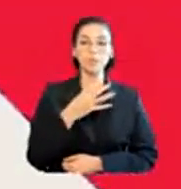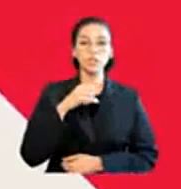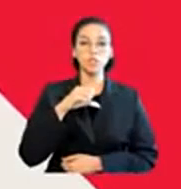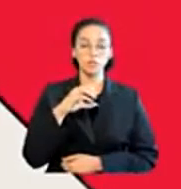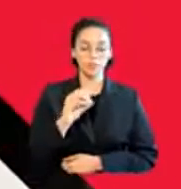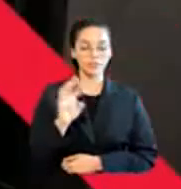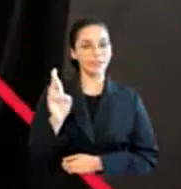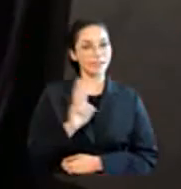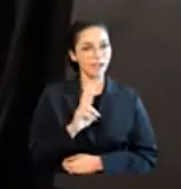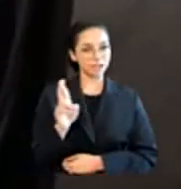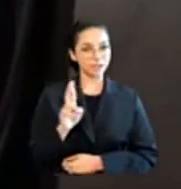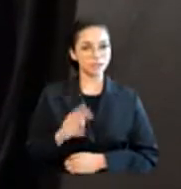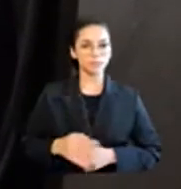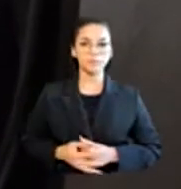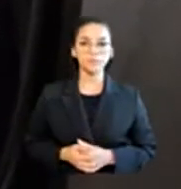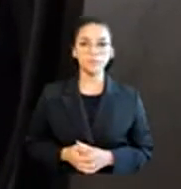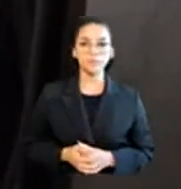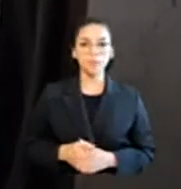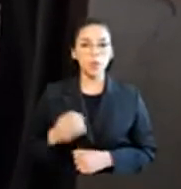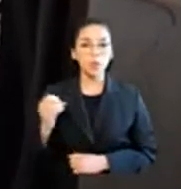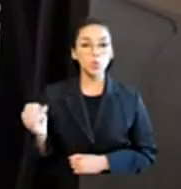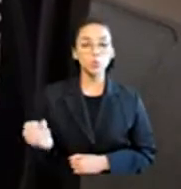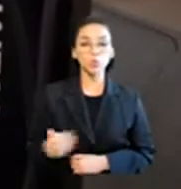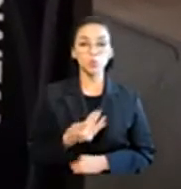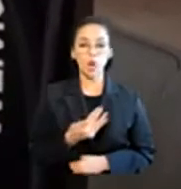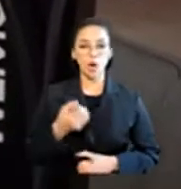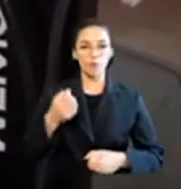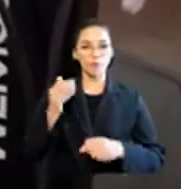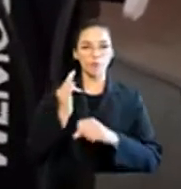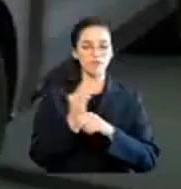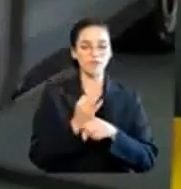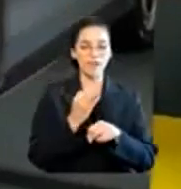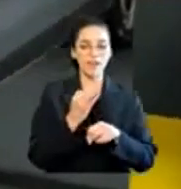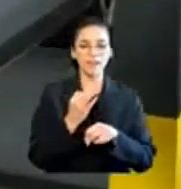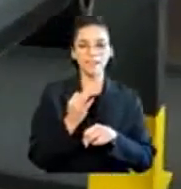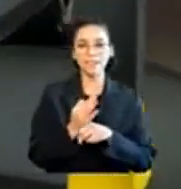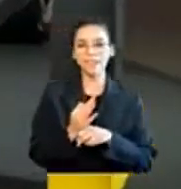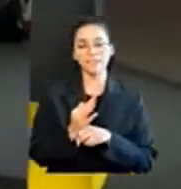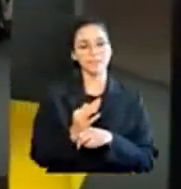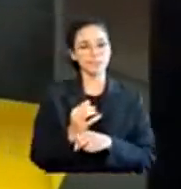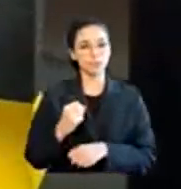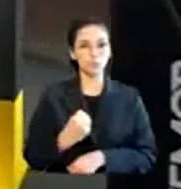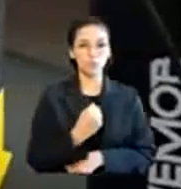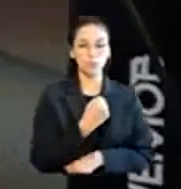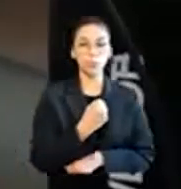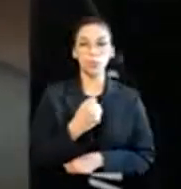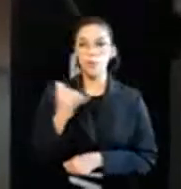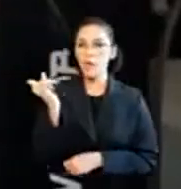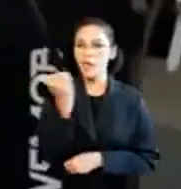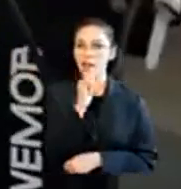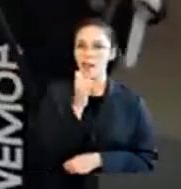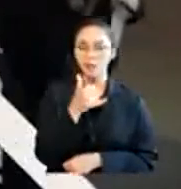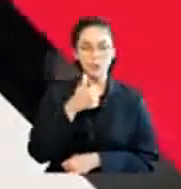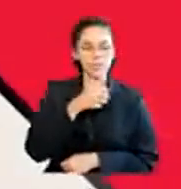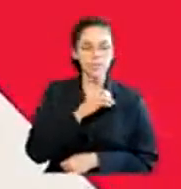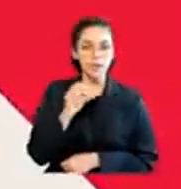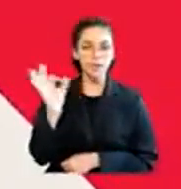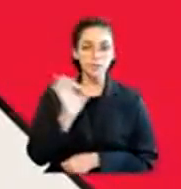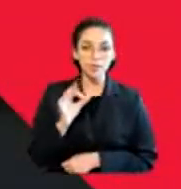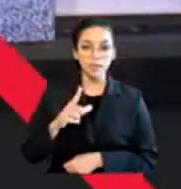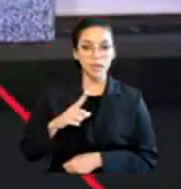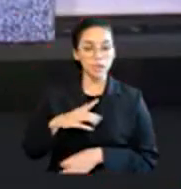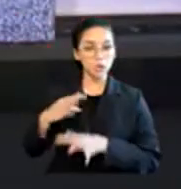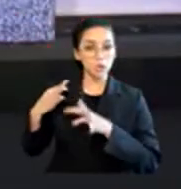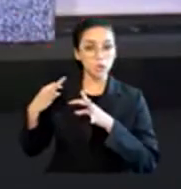R$ 192.490. O novíssimo Fiat Scudo 100% elétrico vem com todos os itens da versão térmica